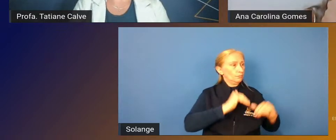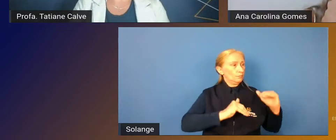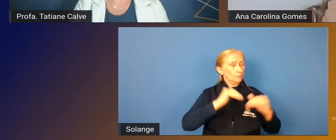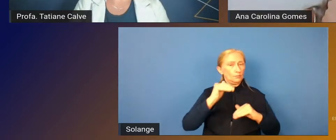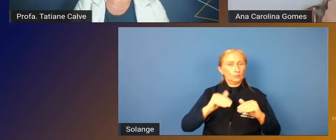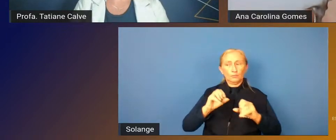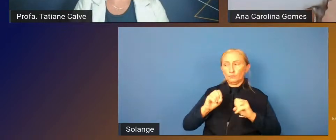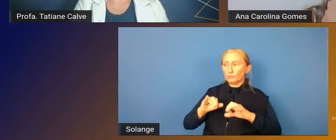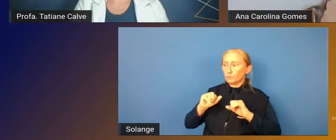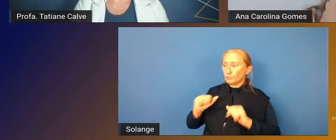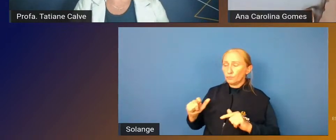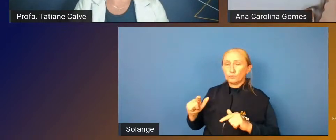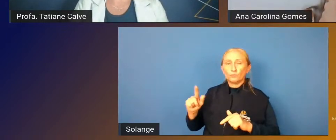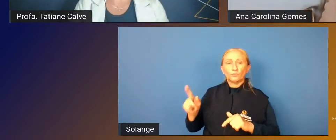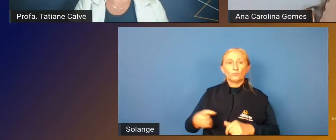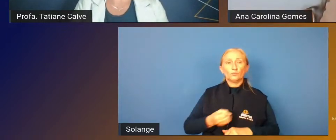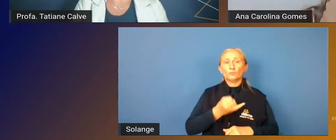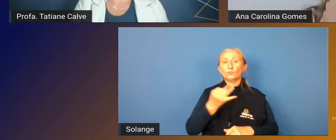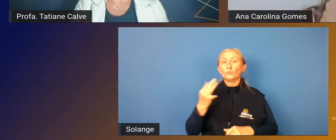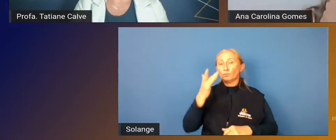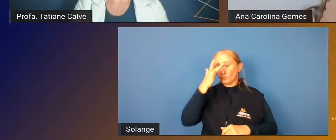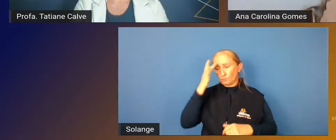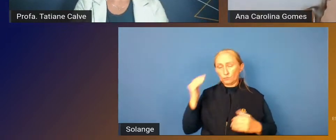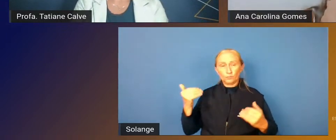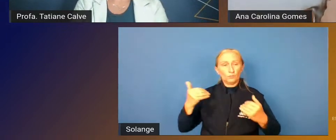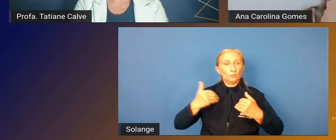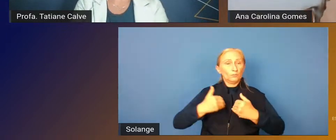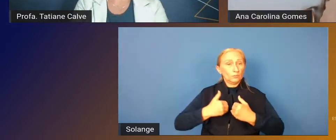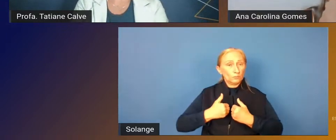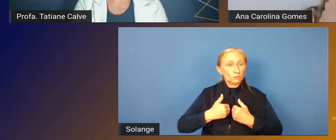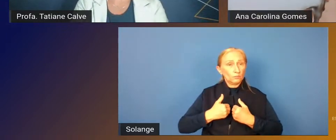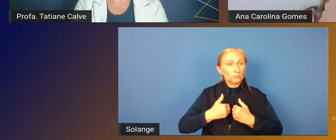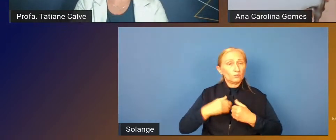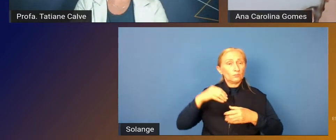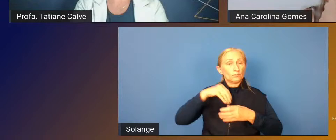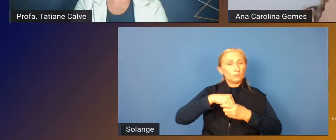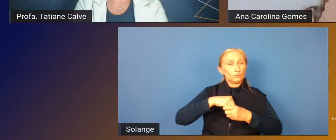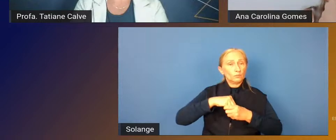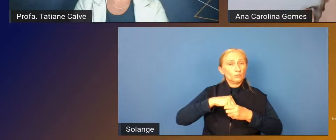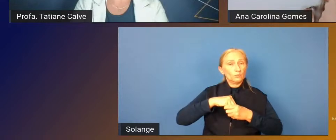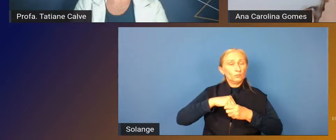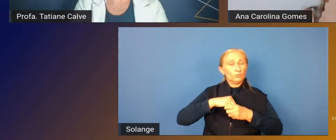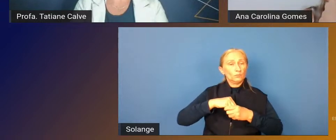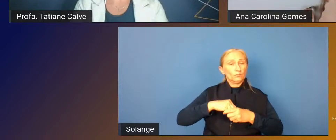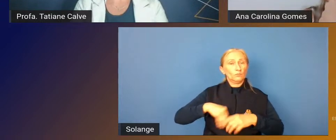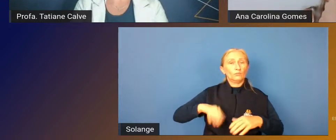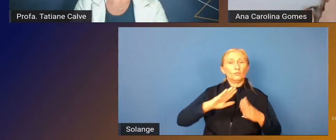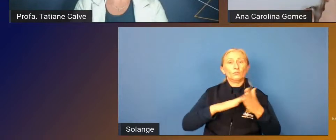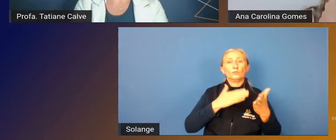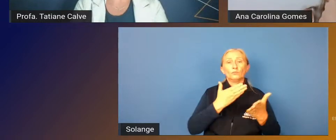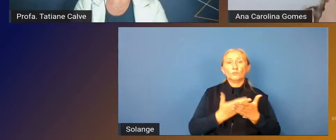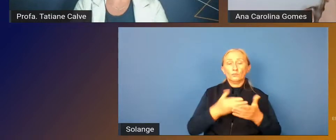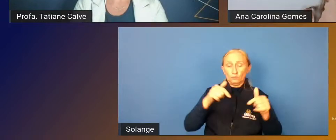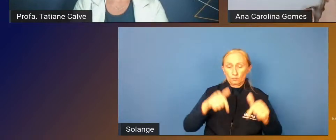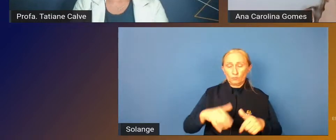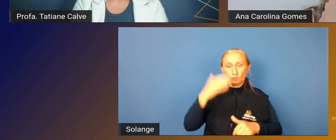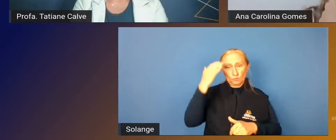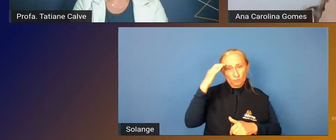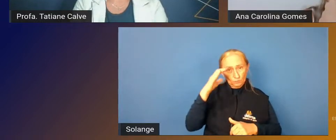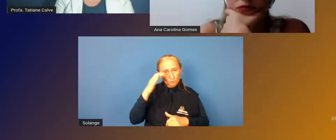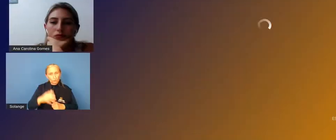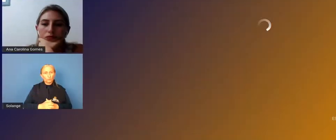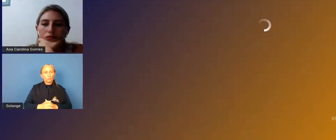educacionais e o número de autistas dentro das escolas aqui de Curitiba